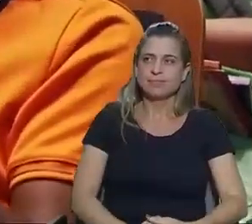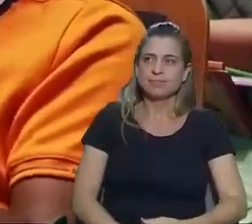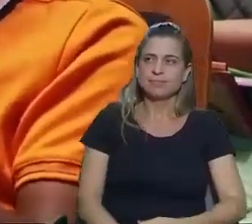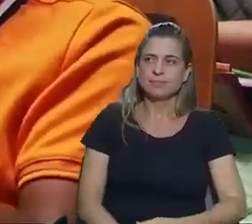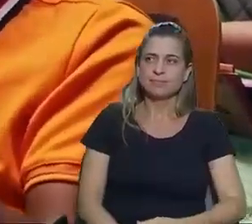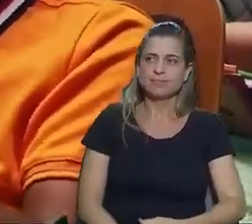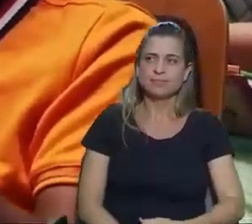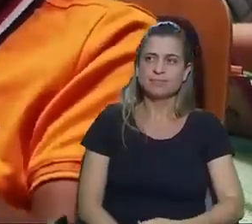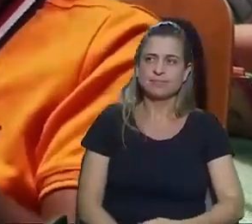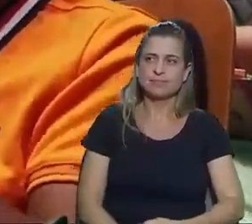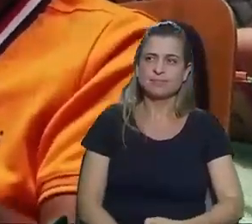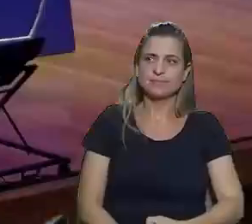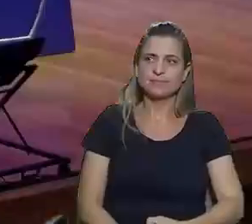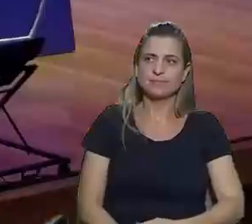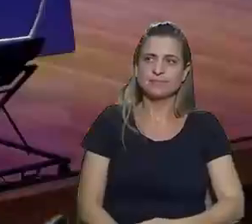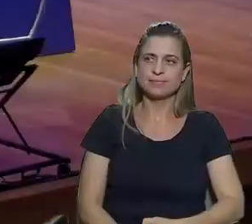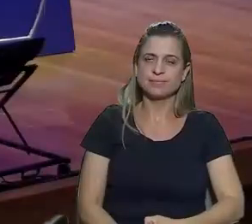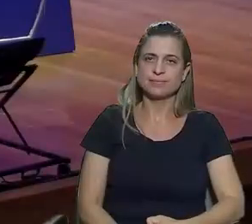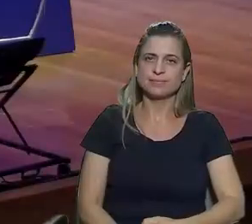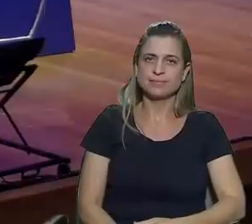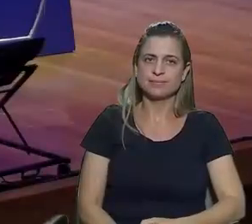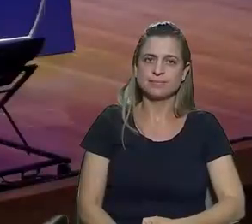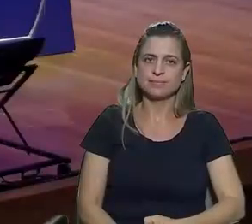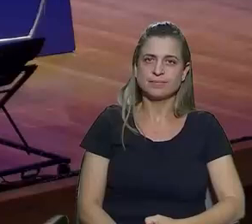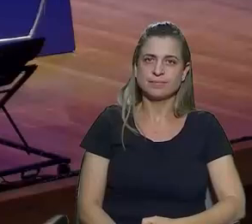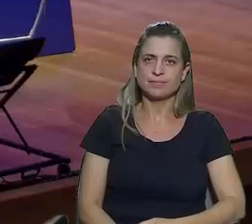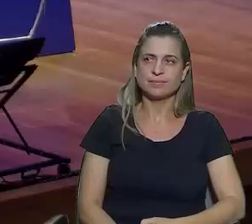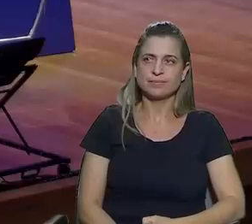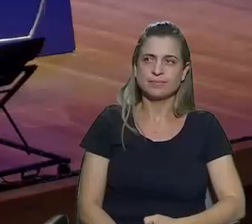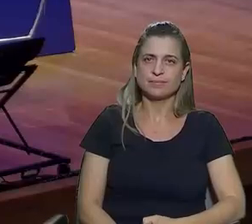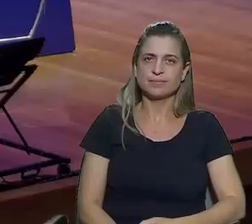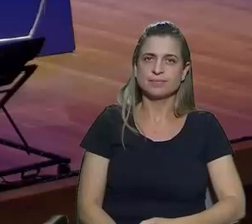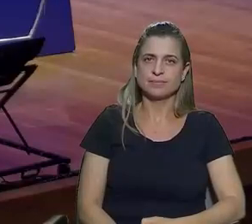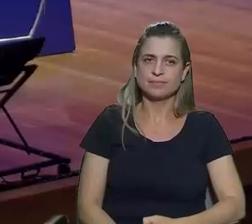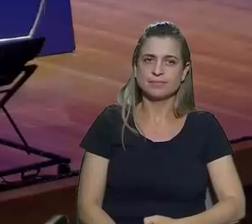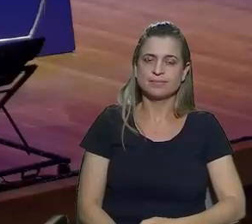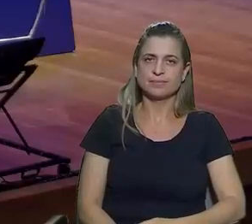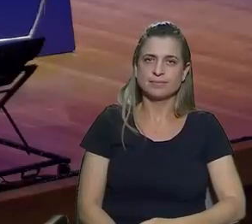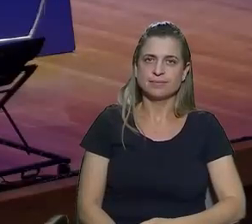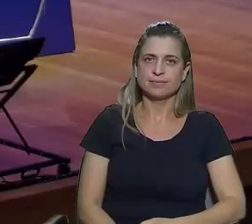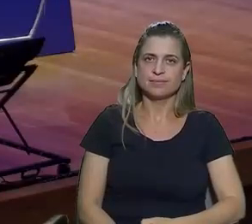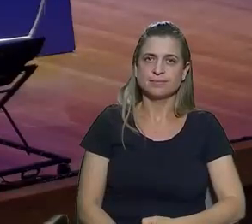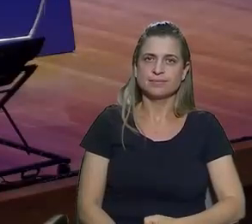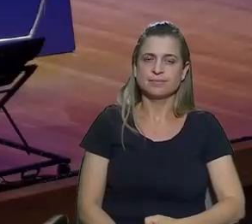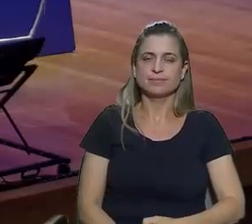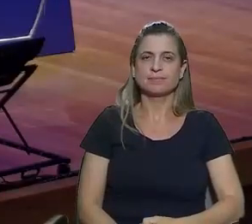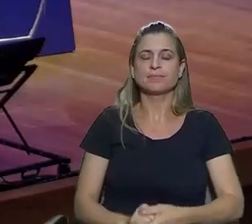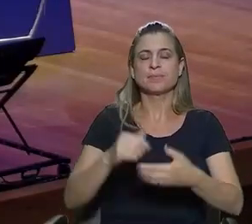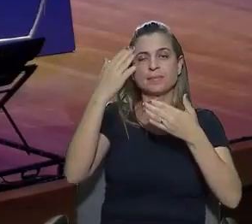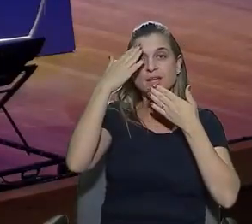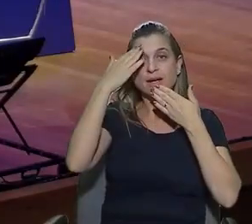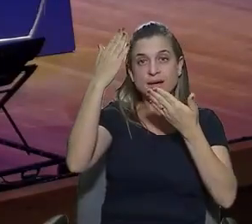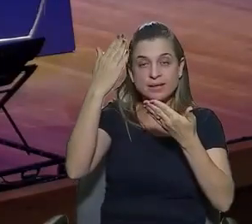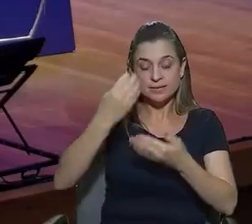Bom, belíssimo jeito de terminar essa mesa, essa conversa que poderia se estender aqui por um tempão, foi uma delícia. Agradeço